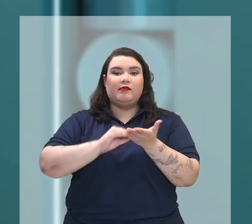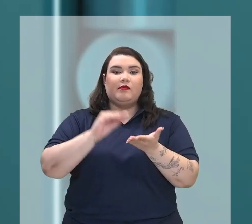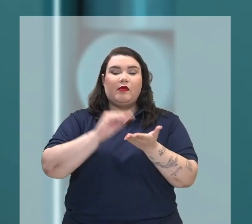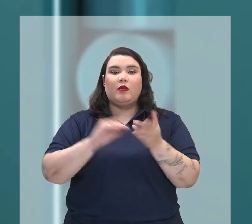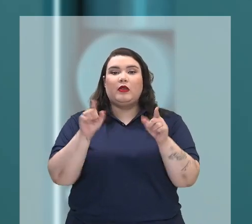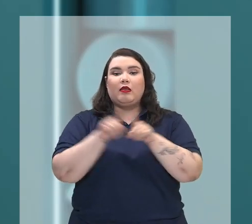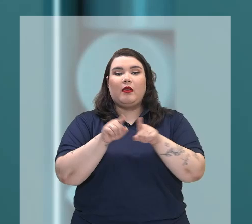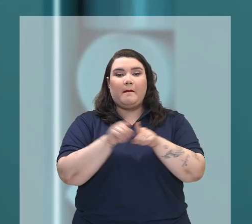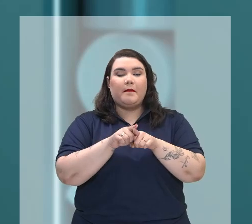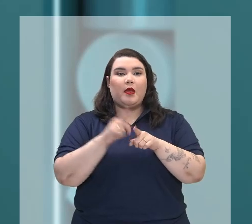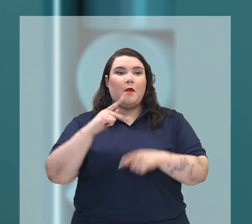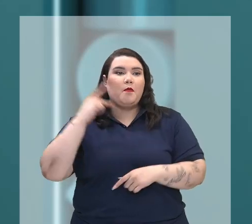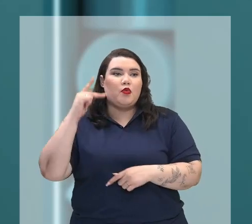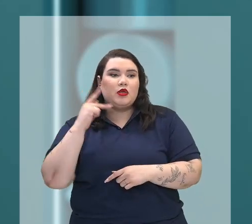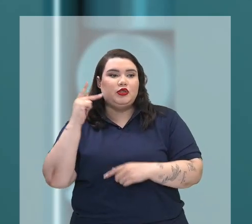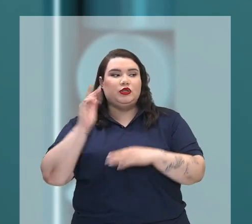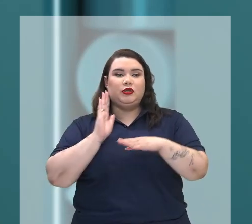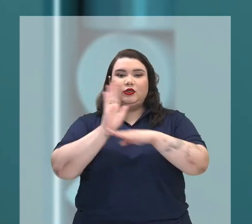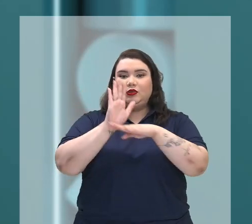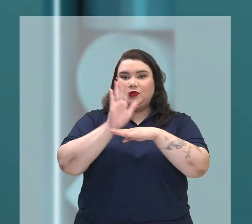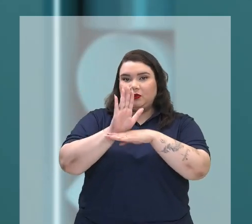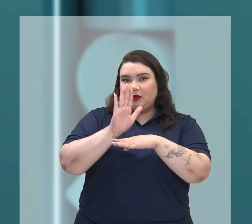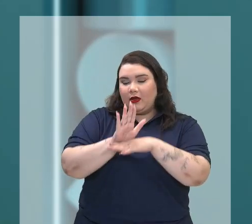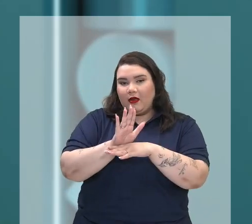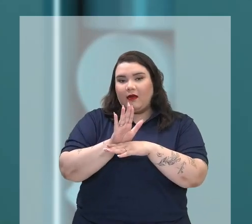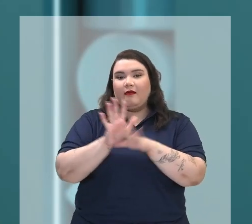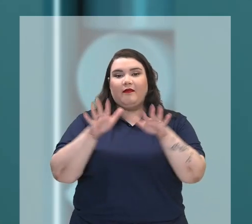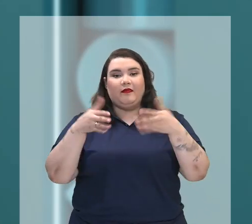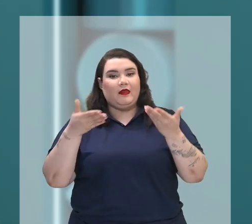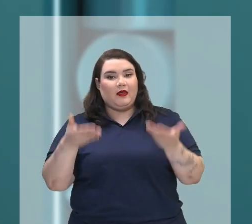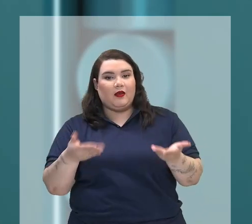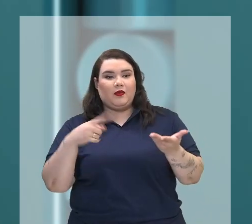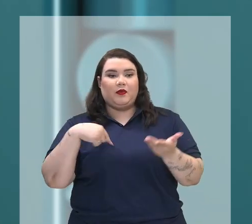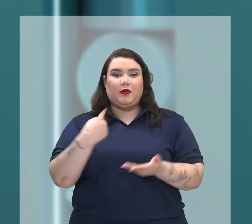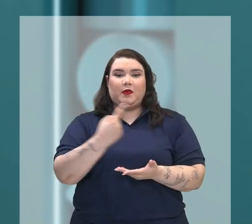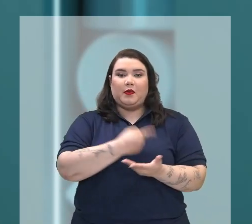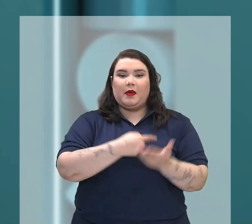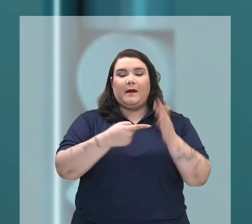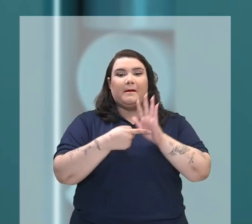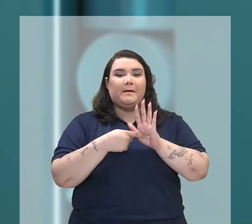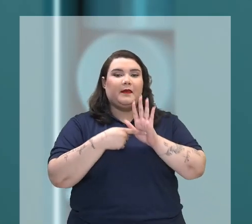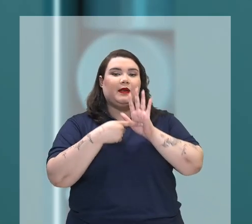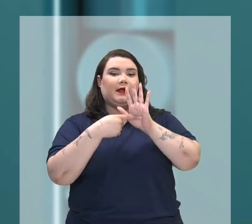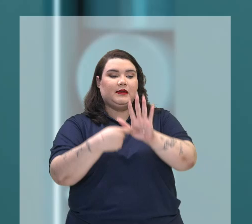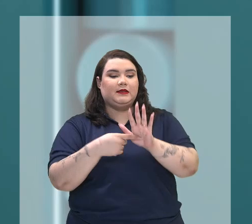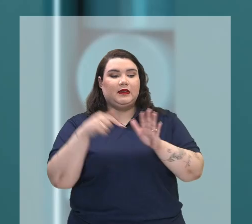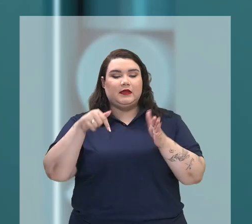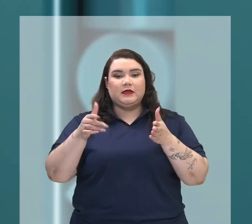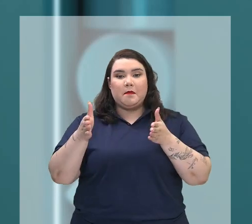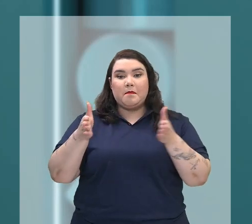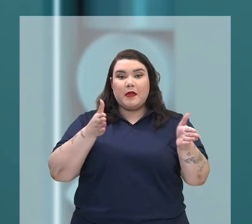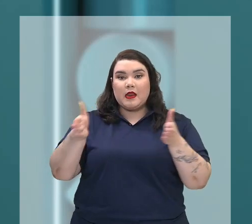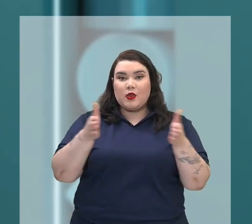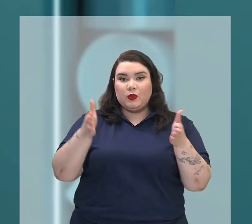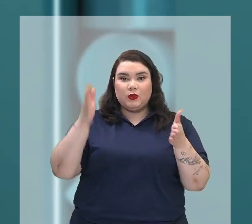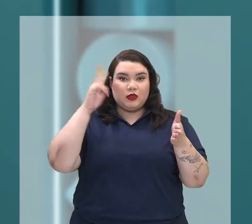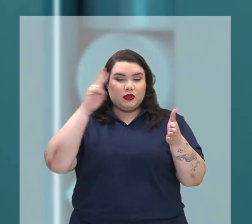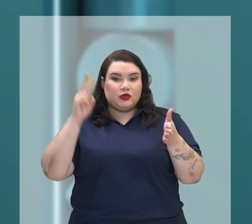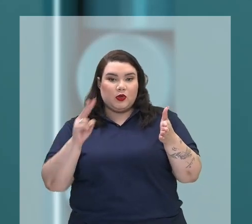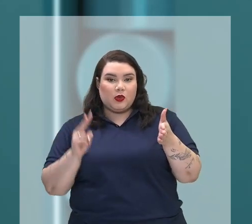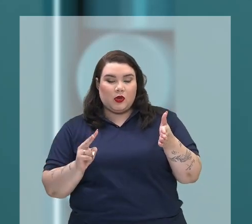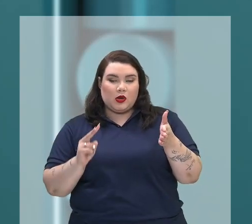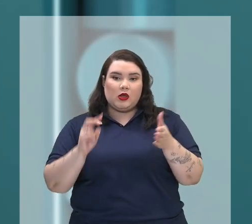políticas públicas sérias. Então, aqui nós apresentamos um período em que o Graciliano